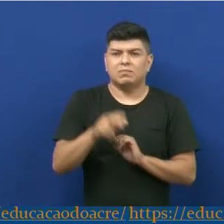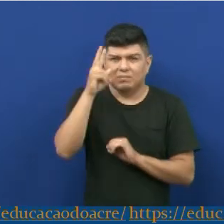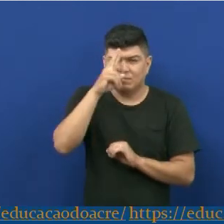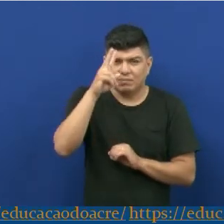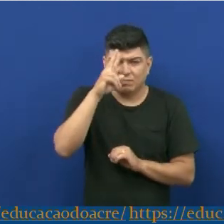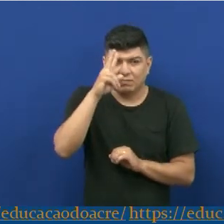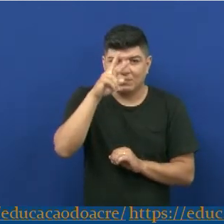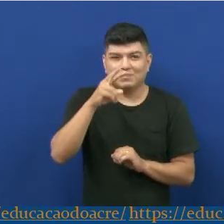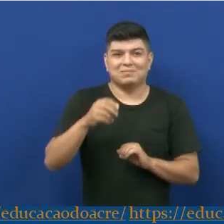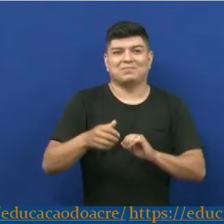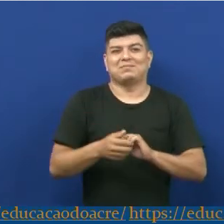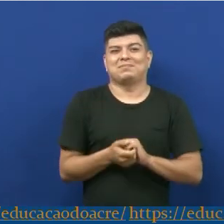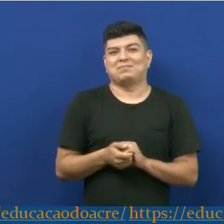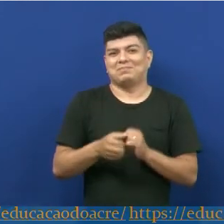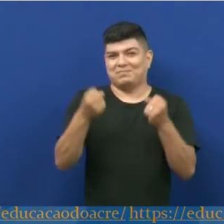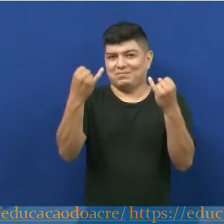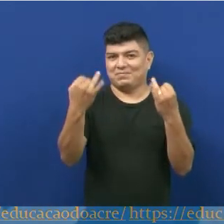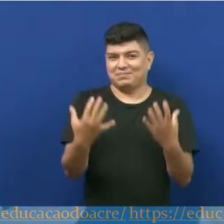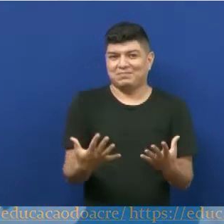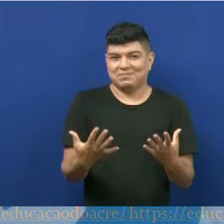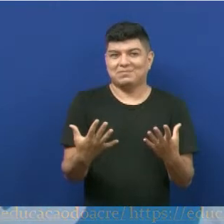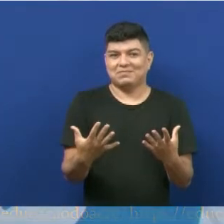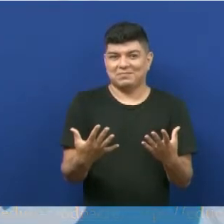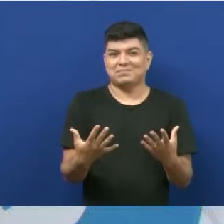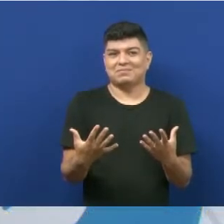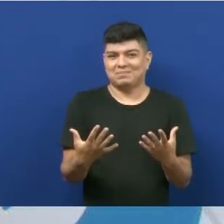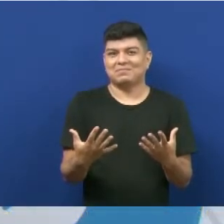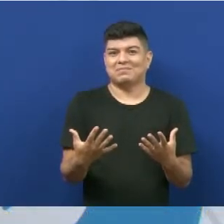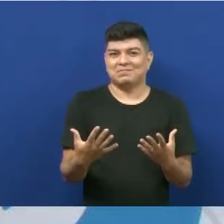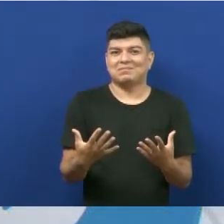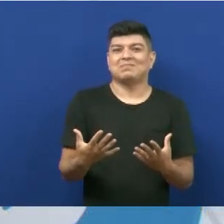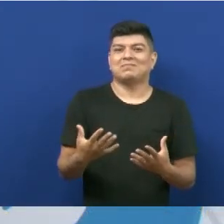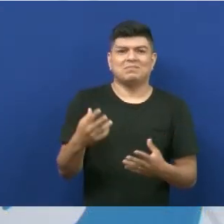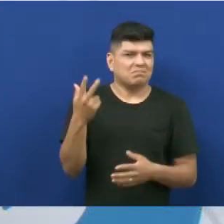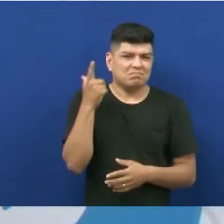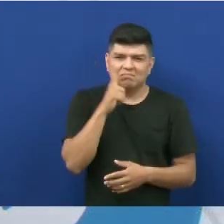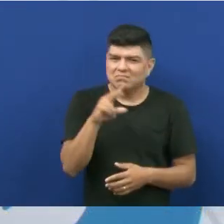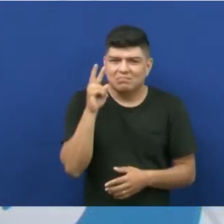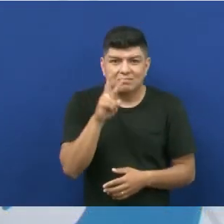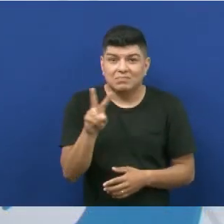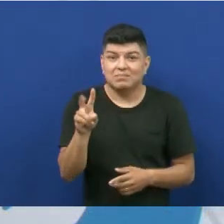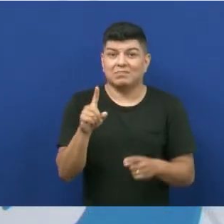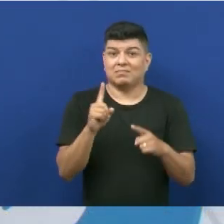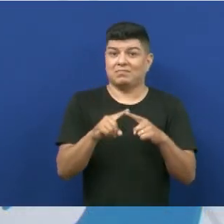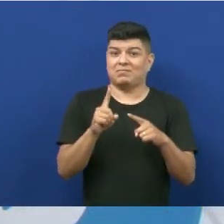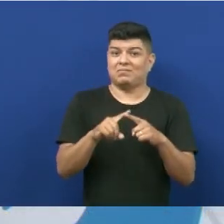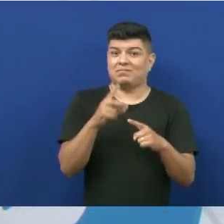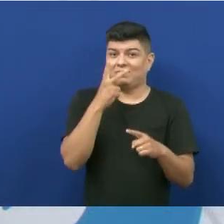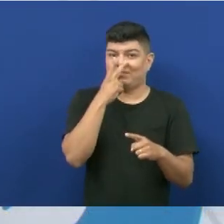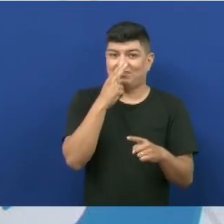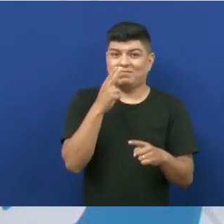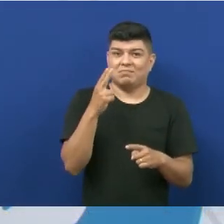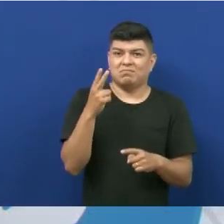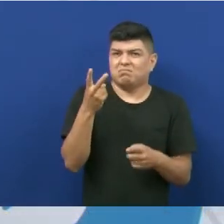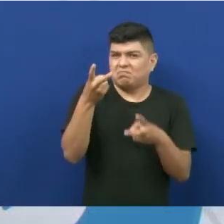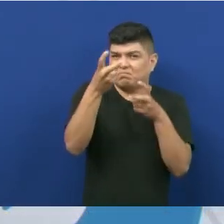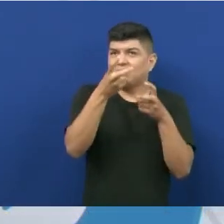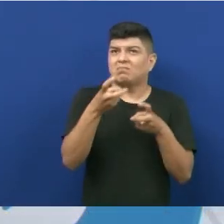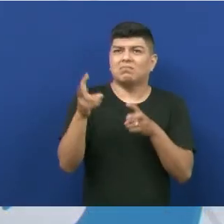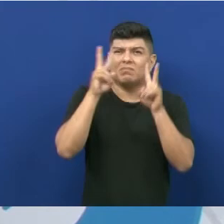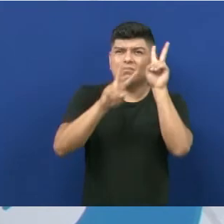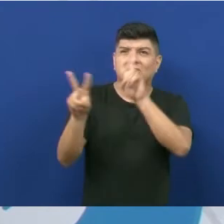Lembra que eu falei que existem certos tipos de cores que a gente não consegue ver porque elas não estão no nosso espectro